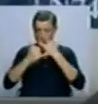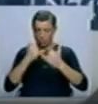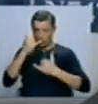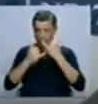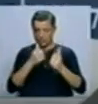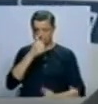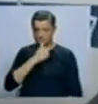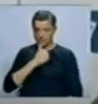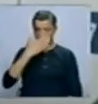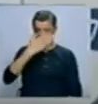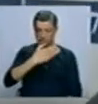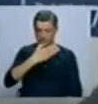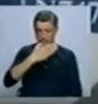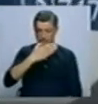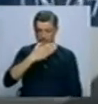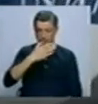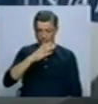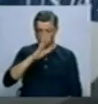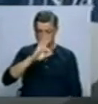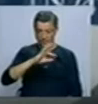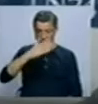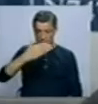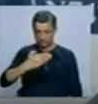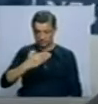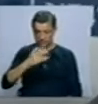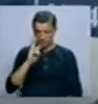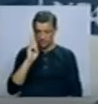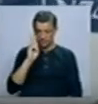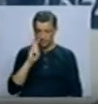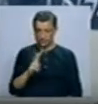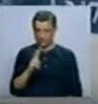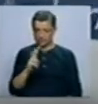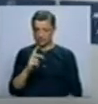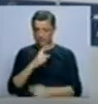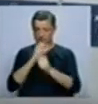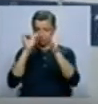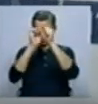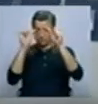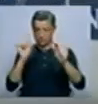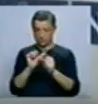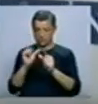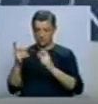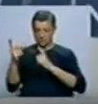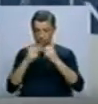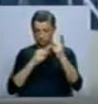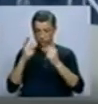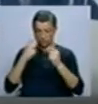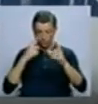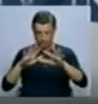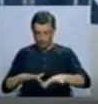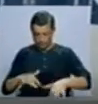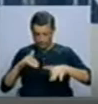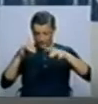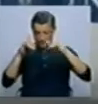de um 747, como estamos a ver, voltou a olhar para este sistema de duas estrelas. E voltou a encontrar esse brilho, mas ainda